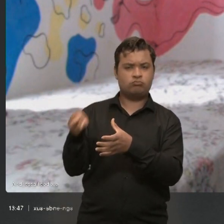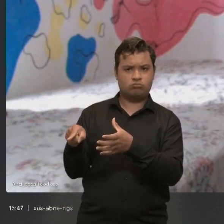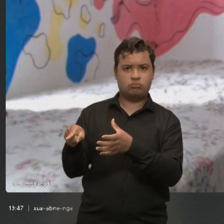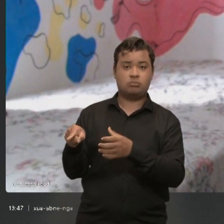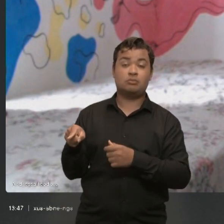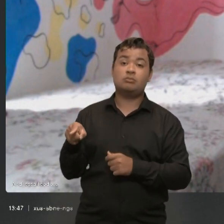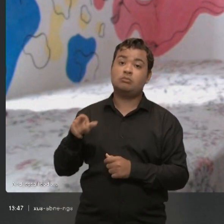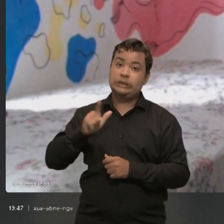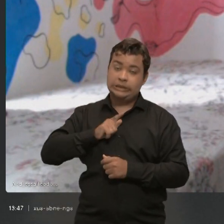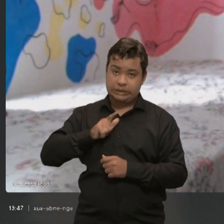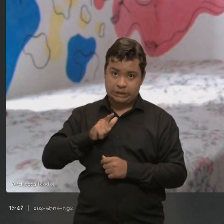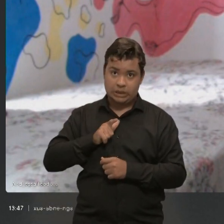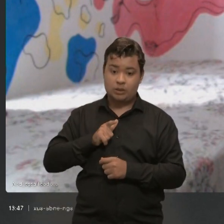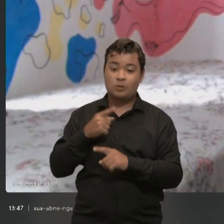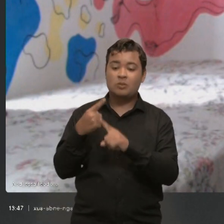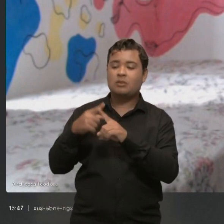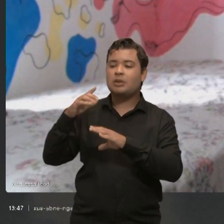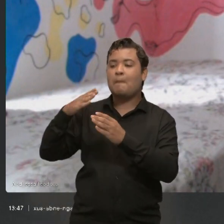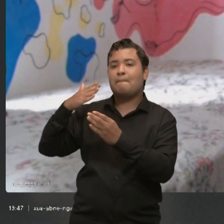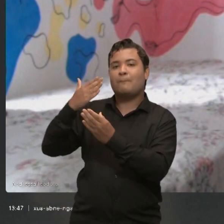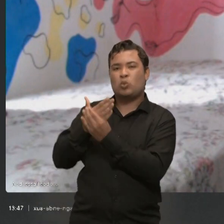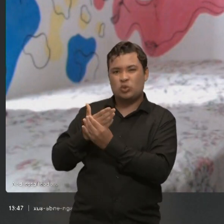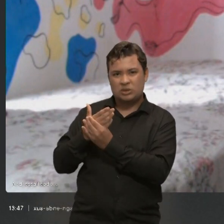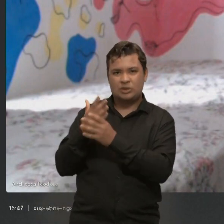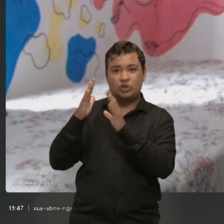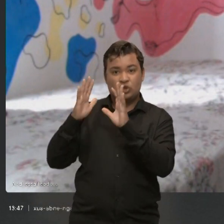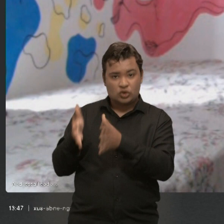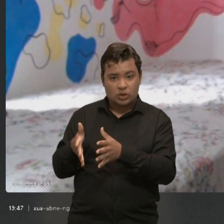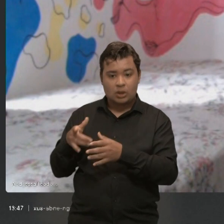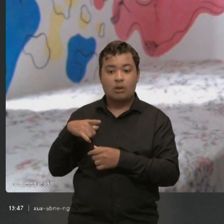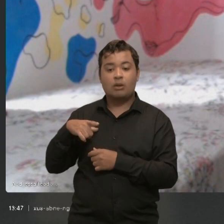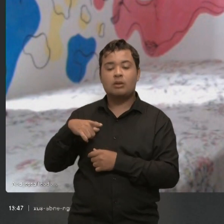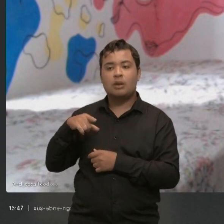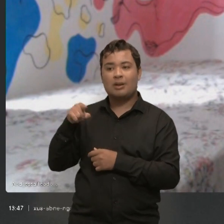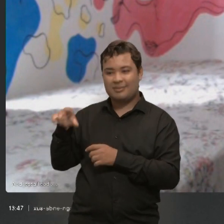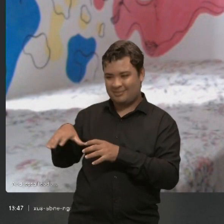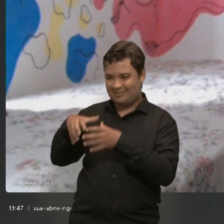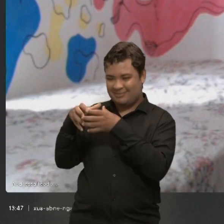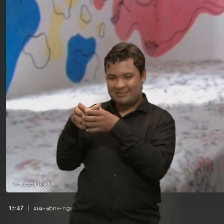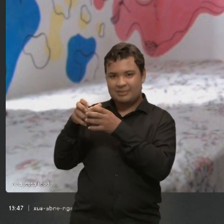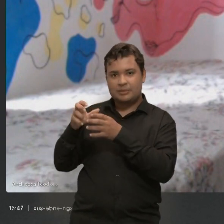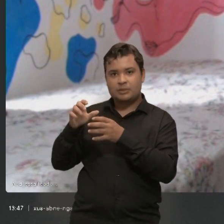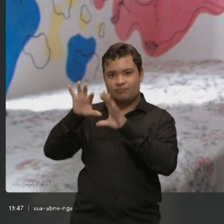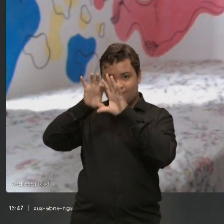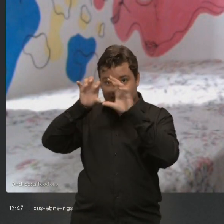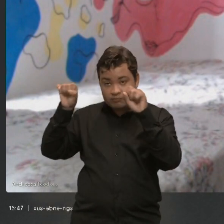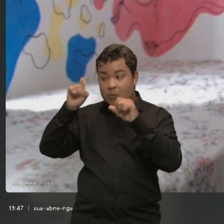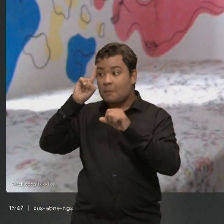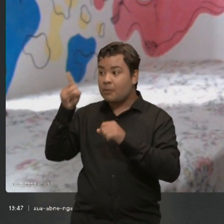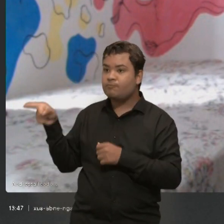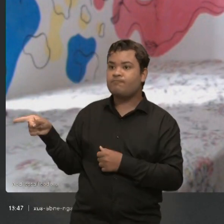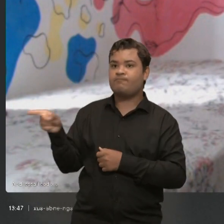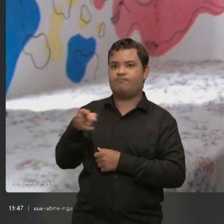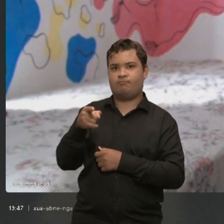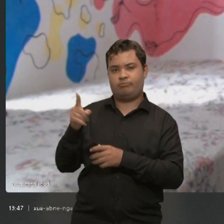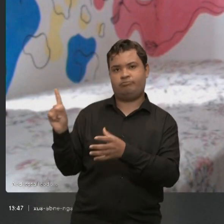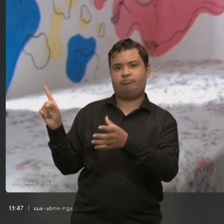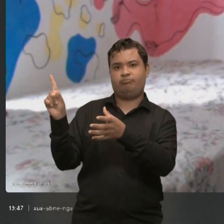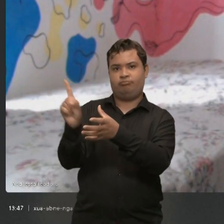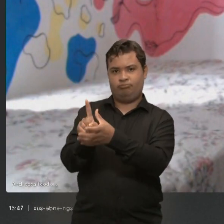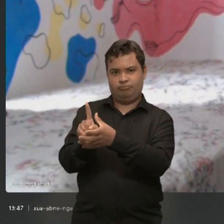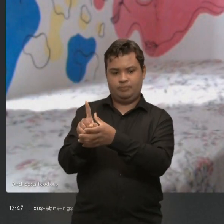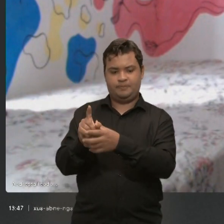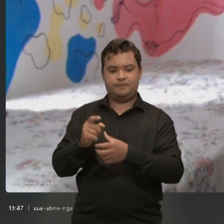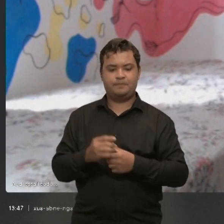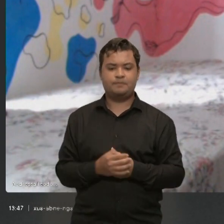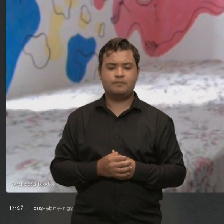são encaminhados pelas varas, né, para os grupos reflexivos. A ideia do grupo não é que